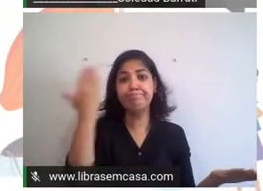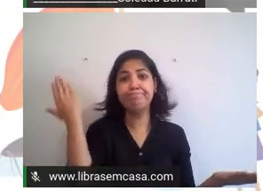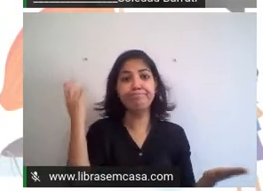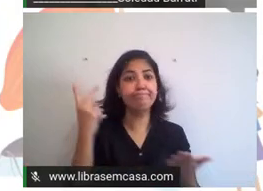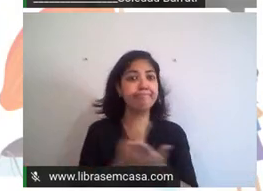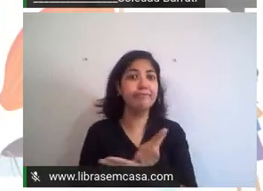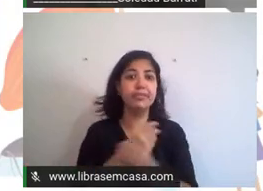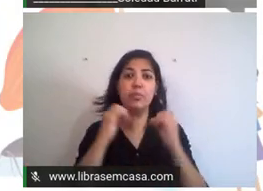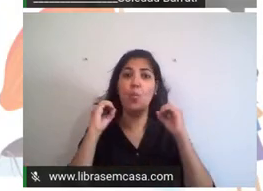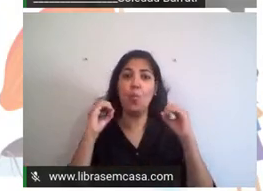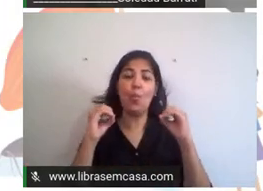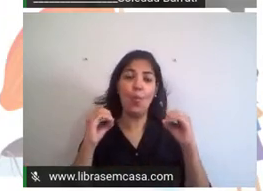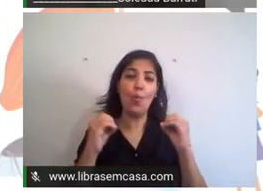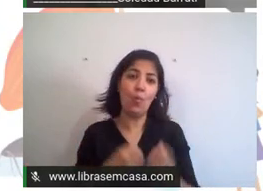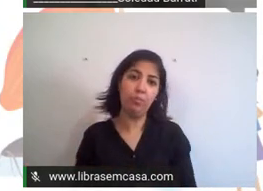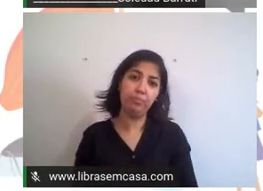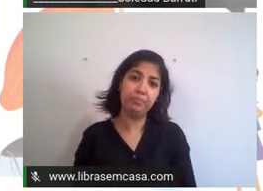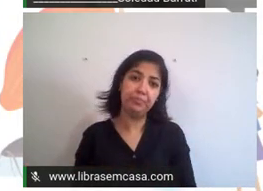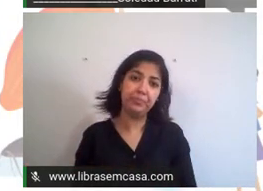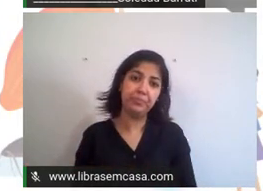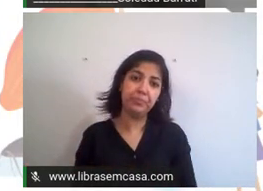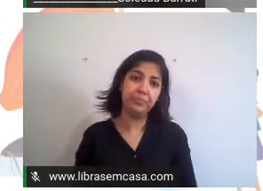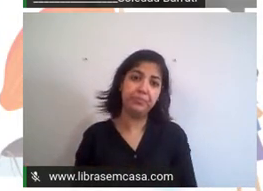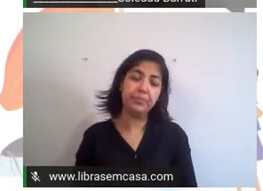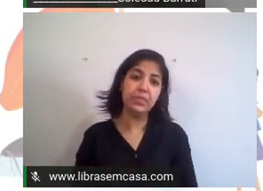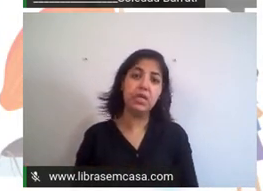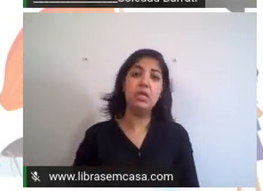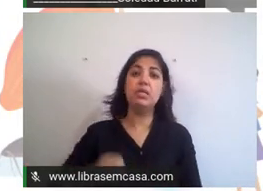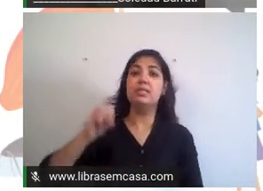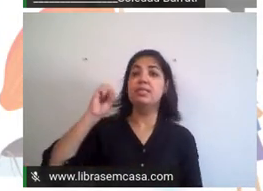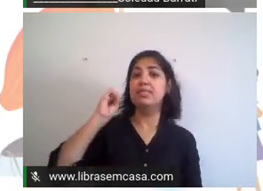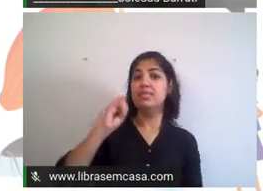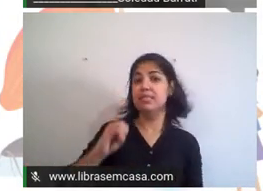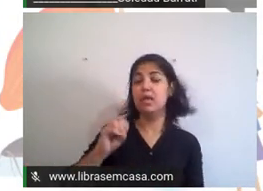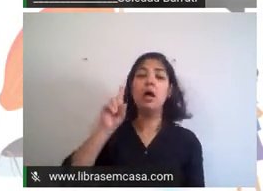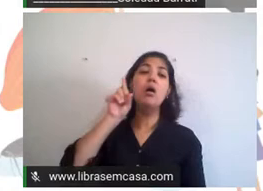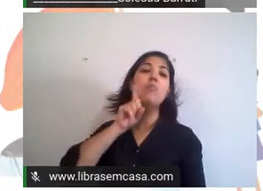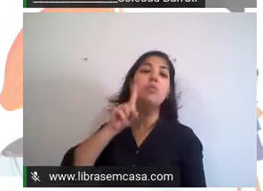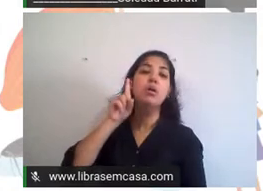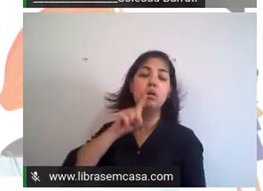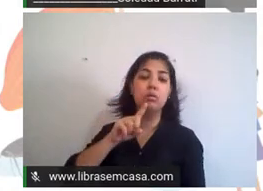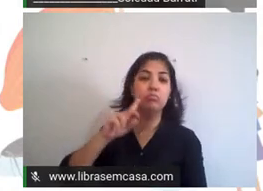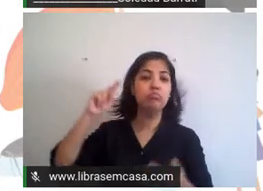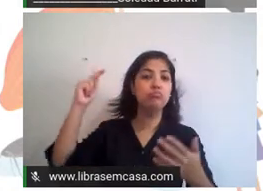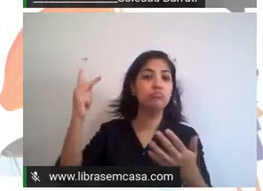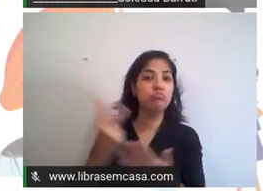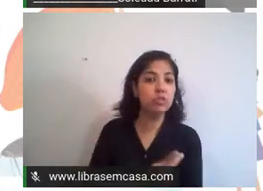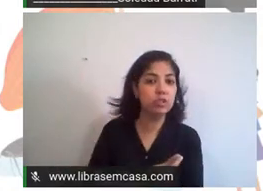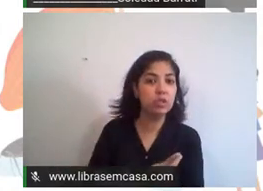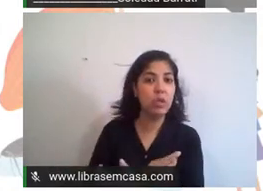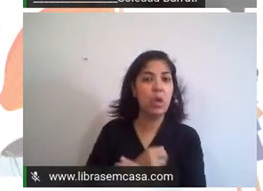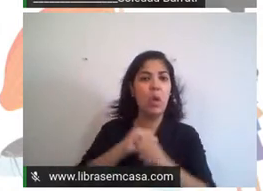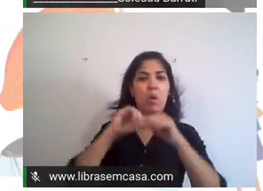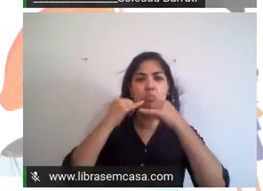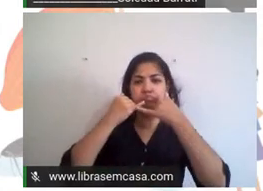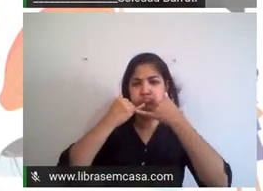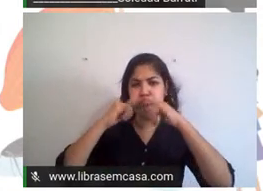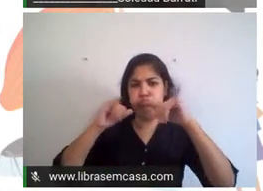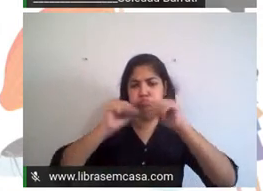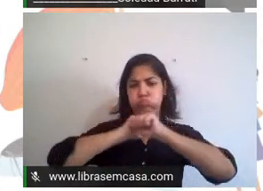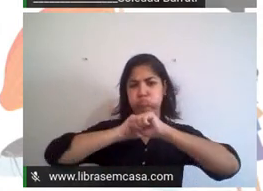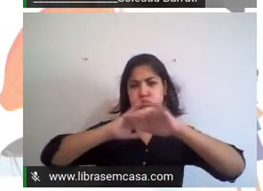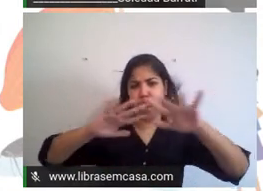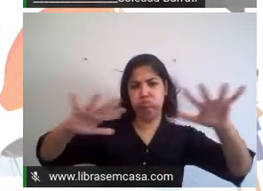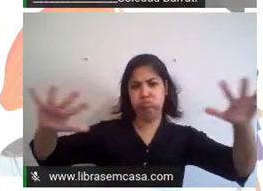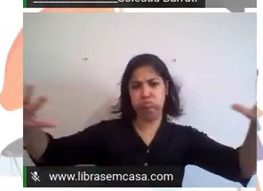um americano com nível de emissão de gás de efeito estufa que ele tem, ele está prejudicando a vida de todos